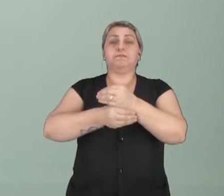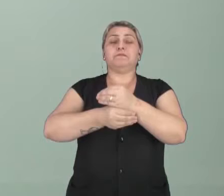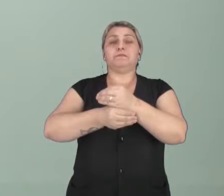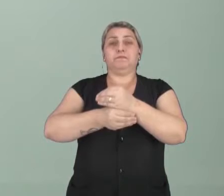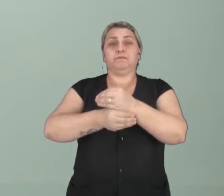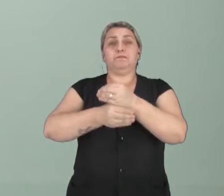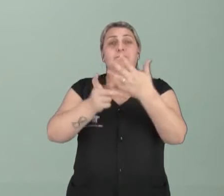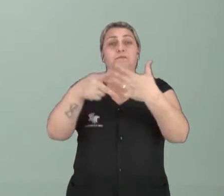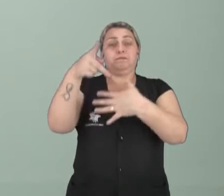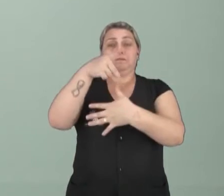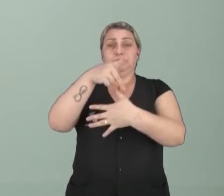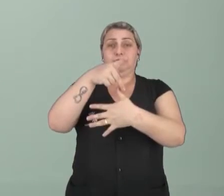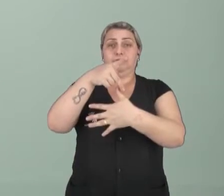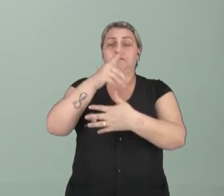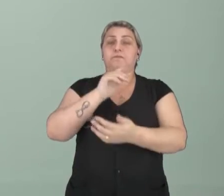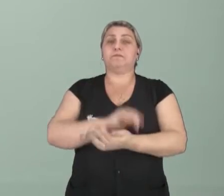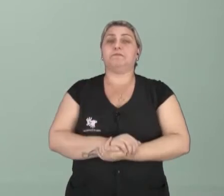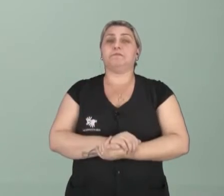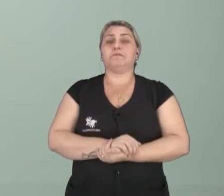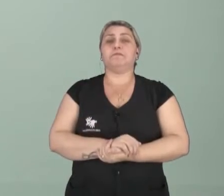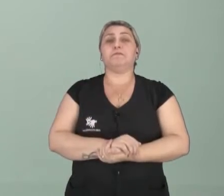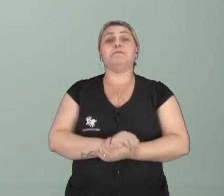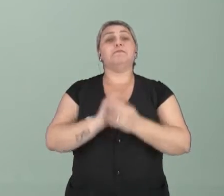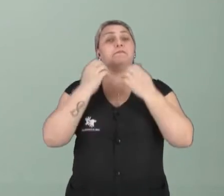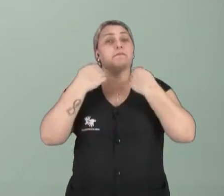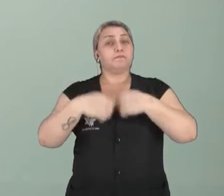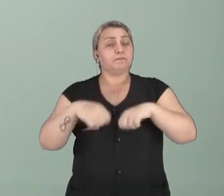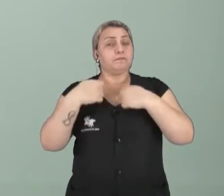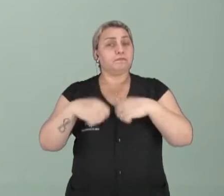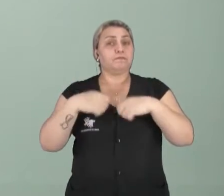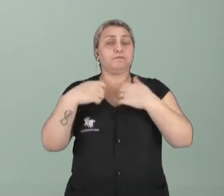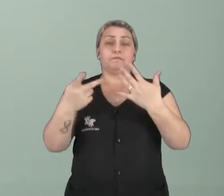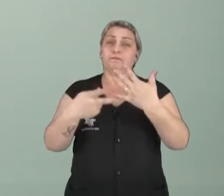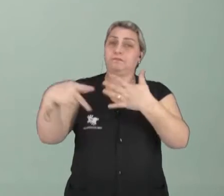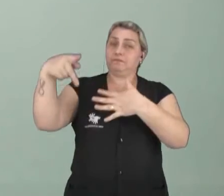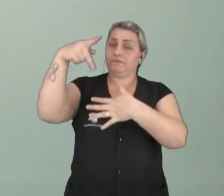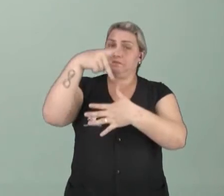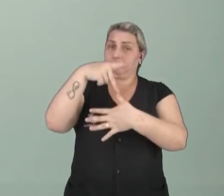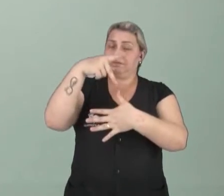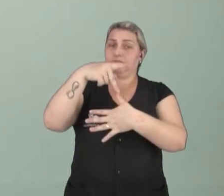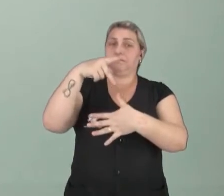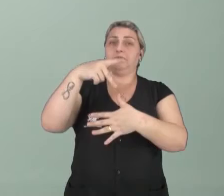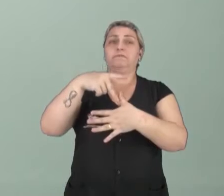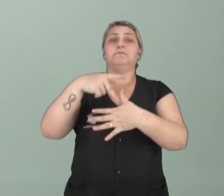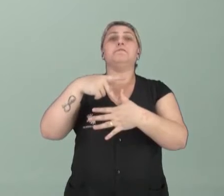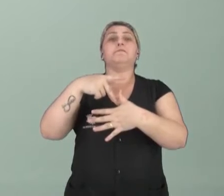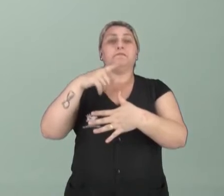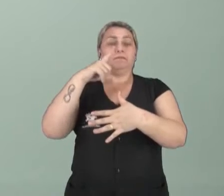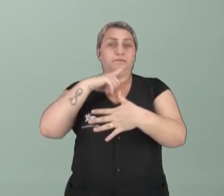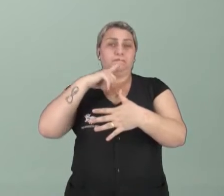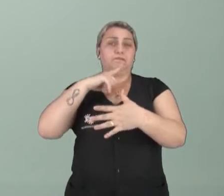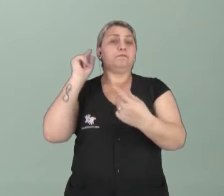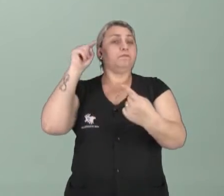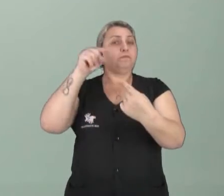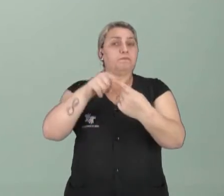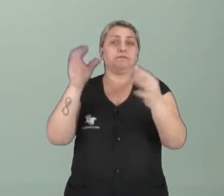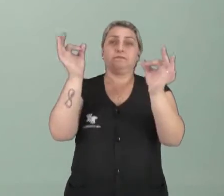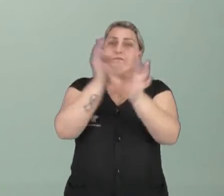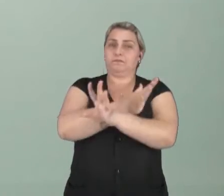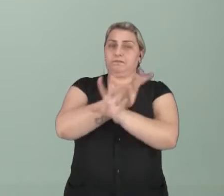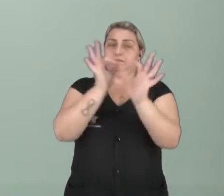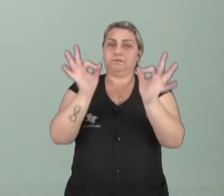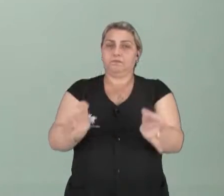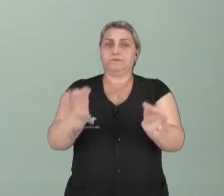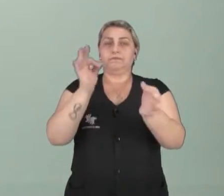oração principal né Elas vão precisar de uma principal para dar o seu sentido completo Tá